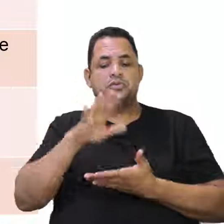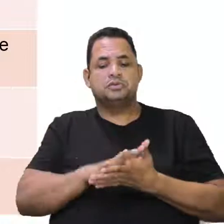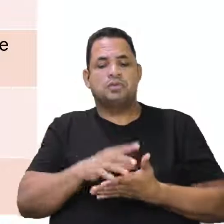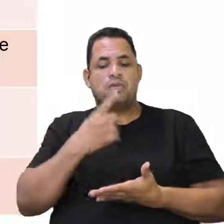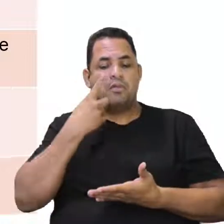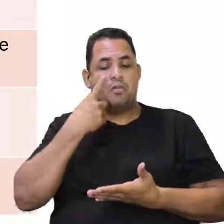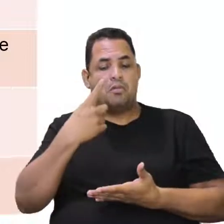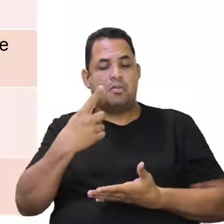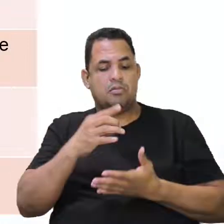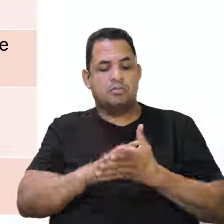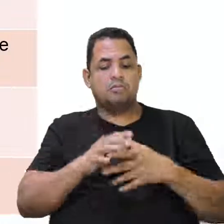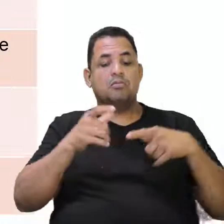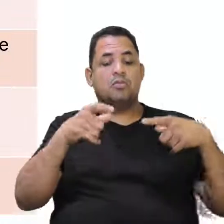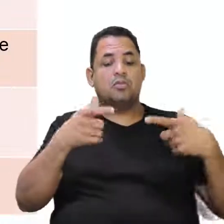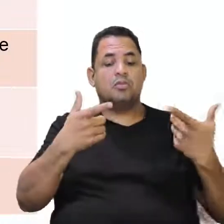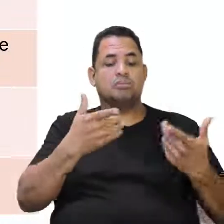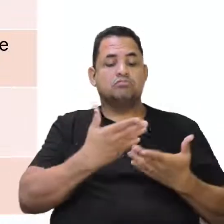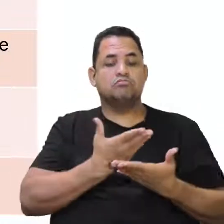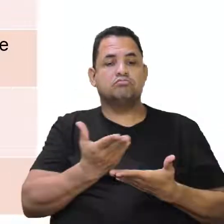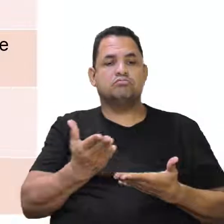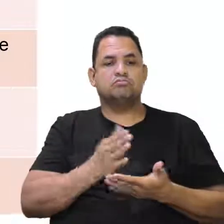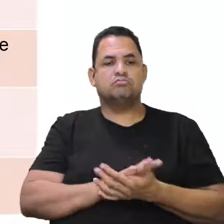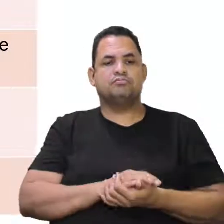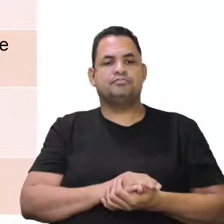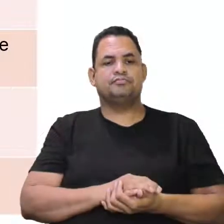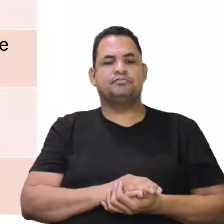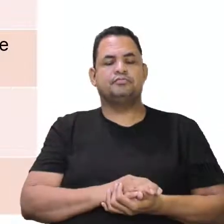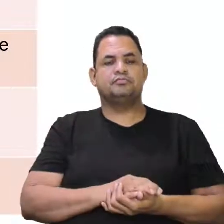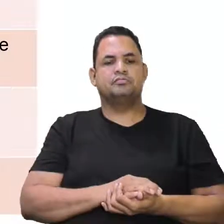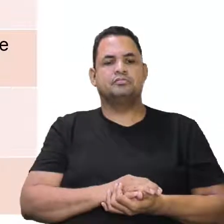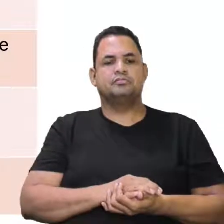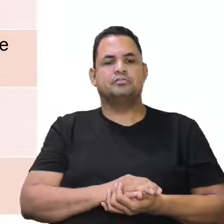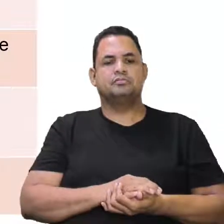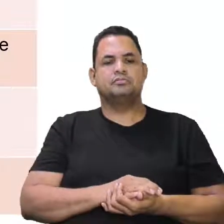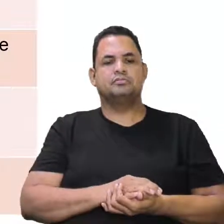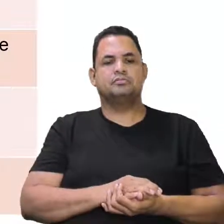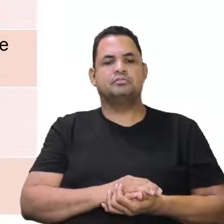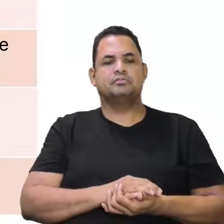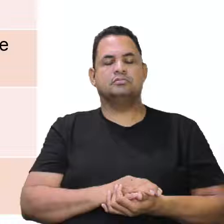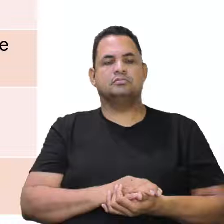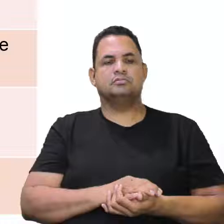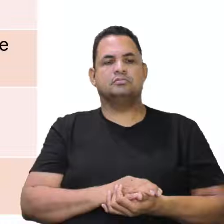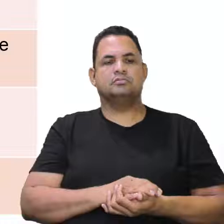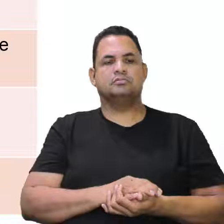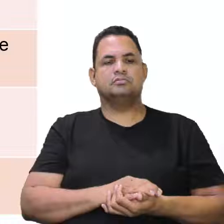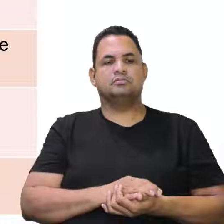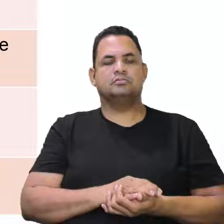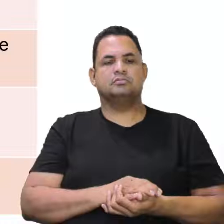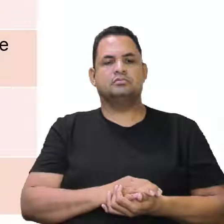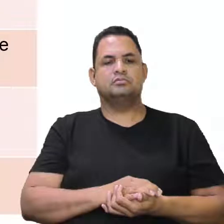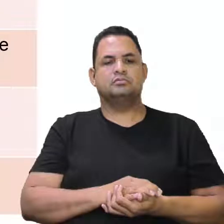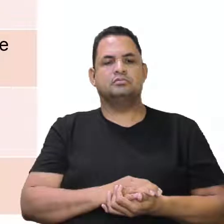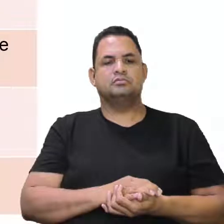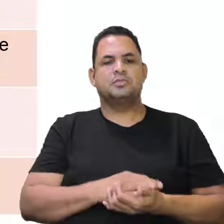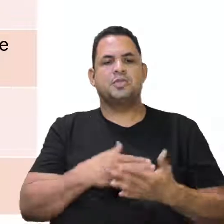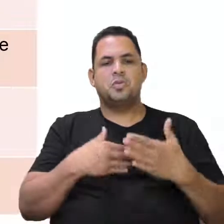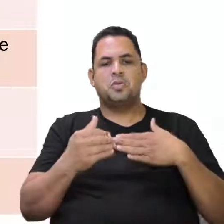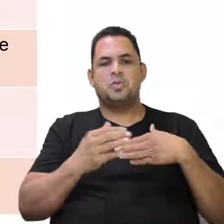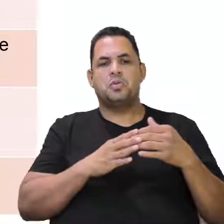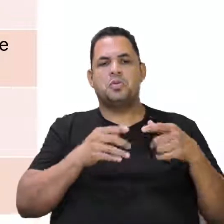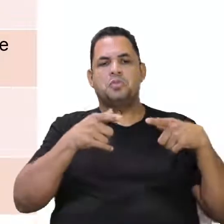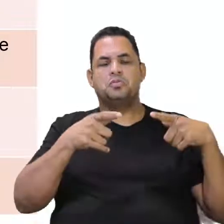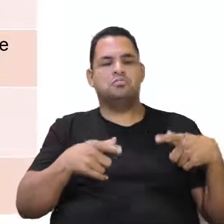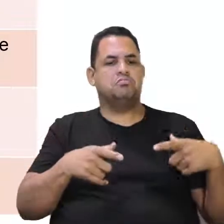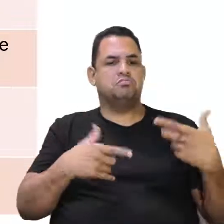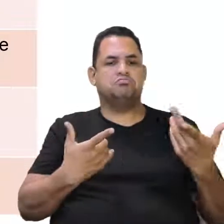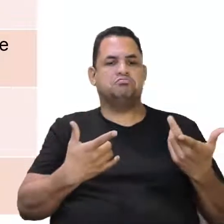algum lugar por aí? Agora, o último anywhere no contexto de quê? De qualquer lugar. Mudou